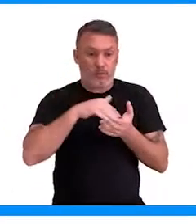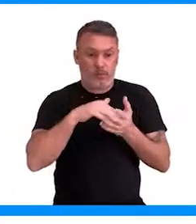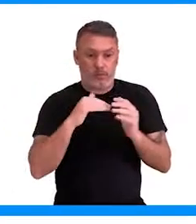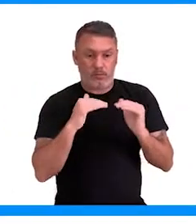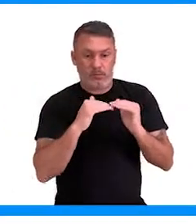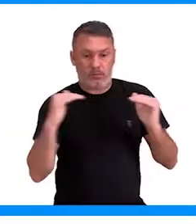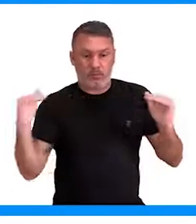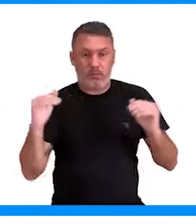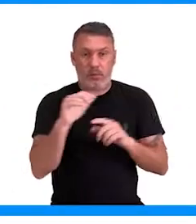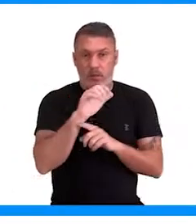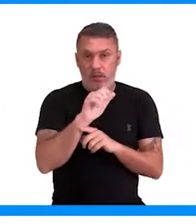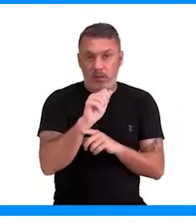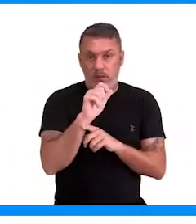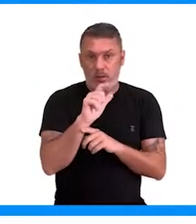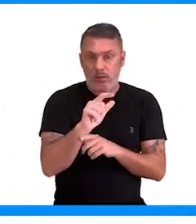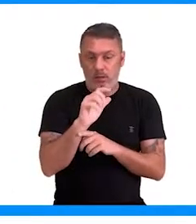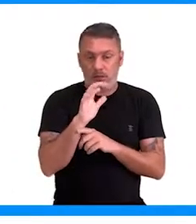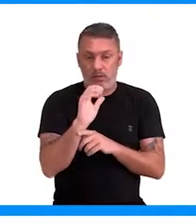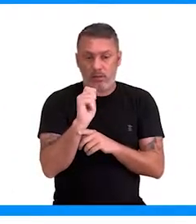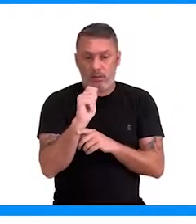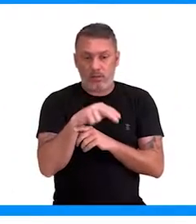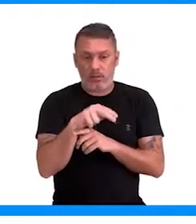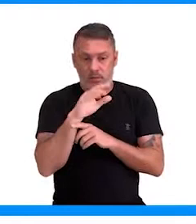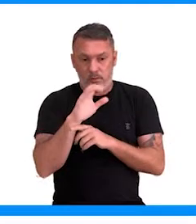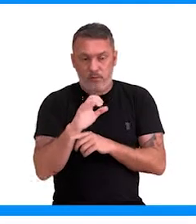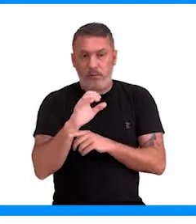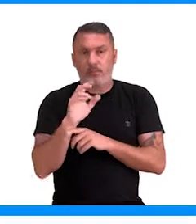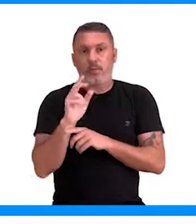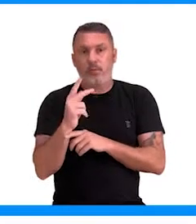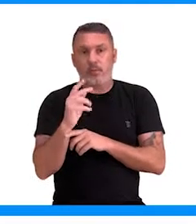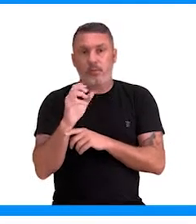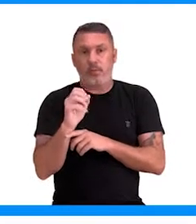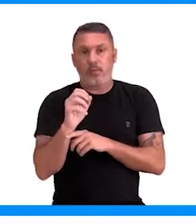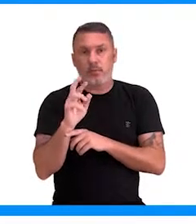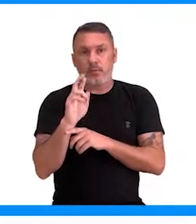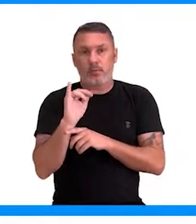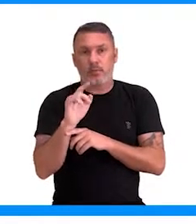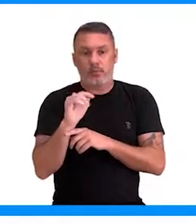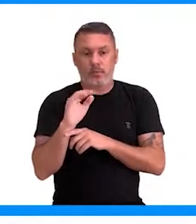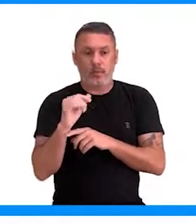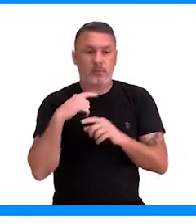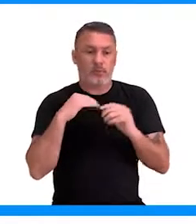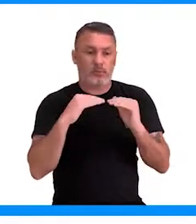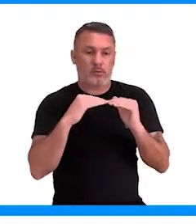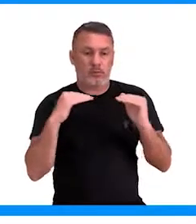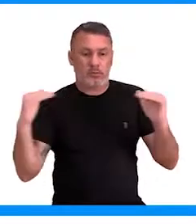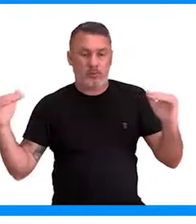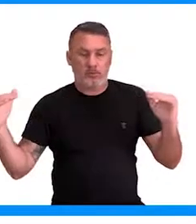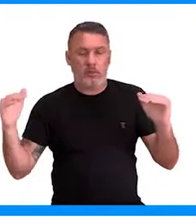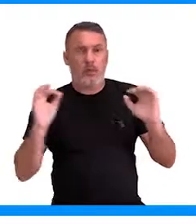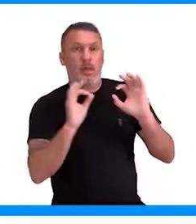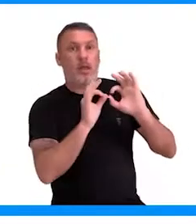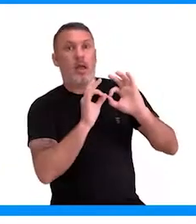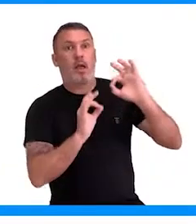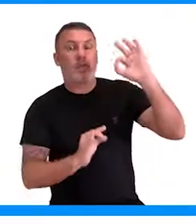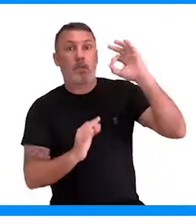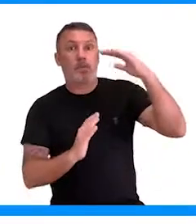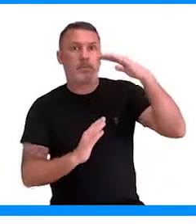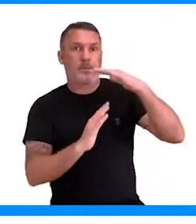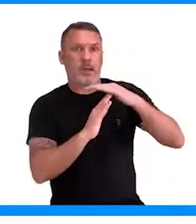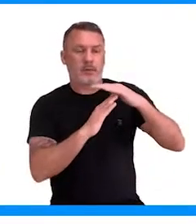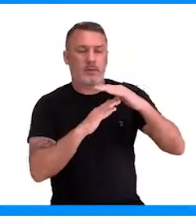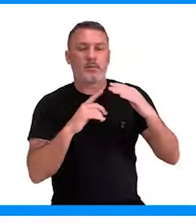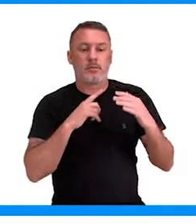de ΔSx, alcance horizontal. Teremos a altura máxima, algumas vezes nós vamos chamar de